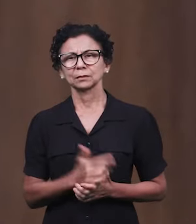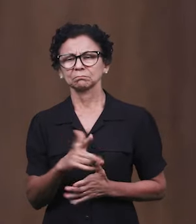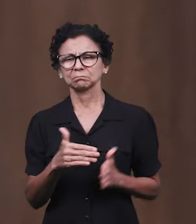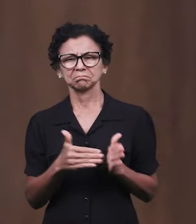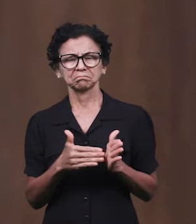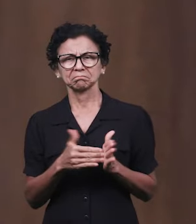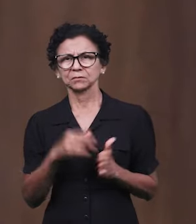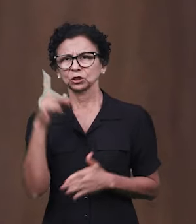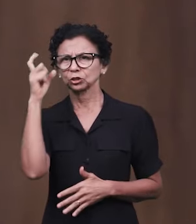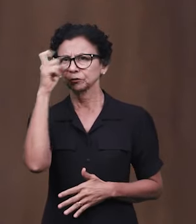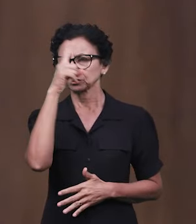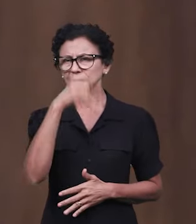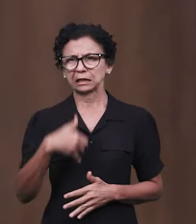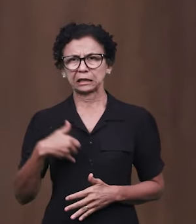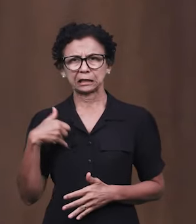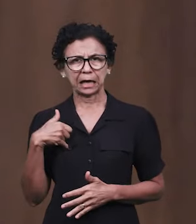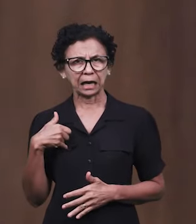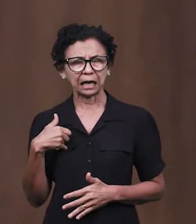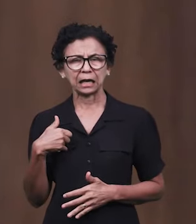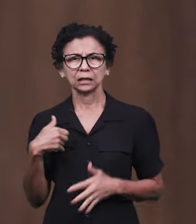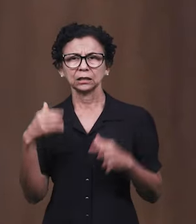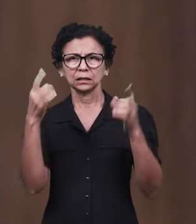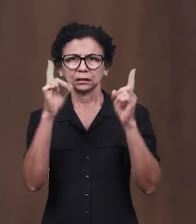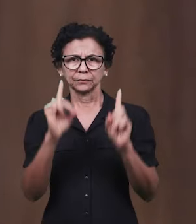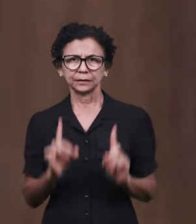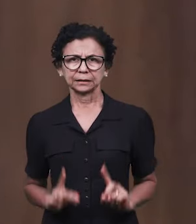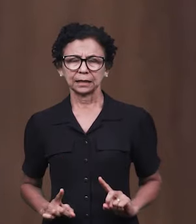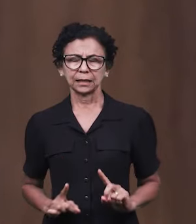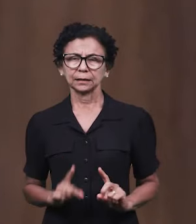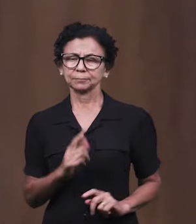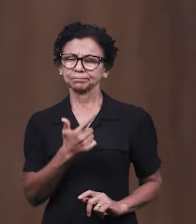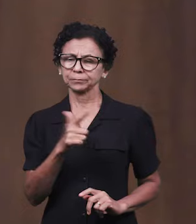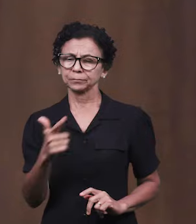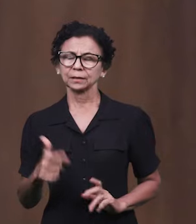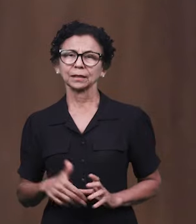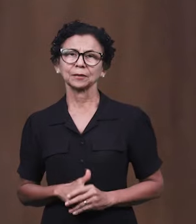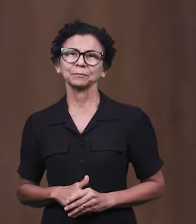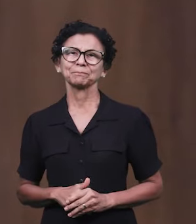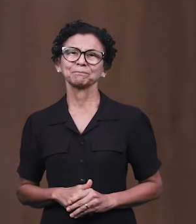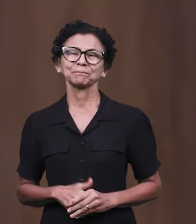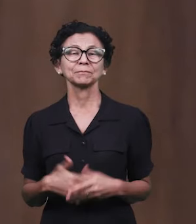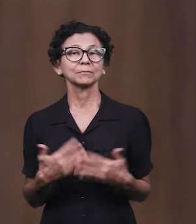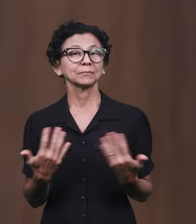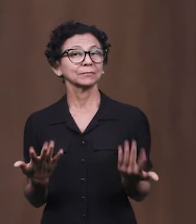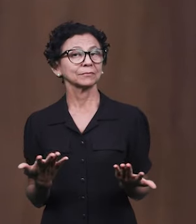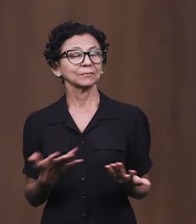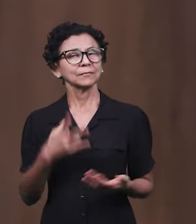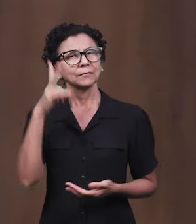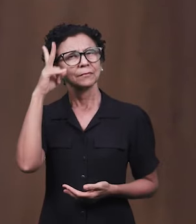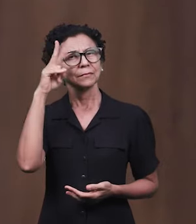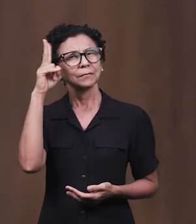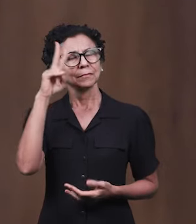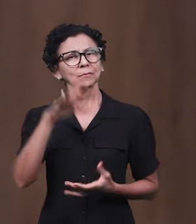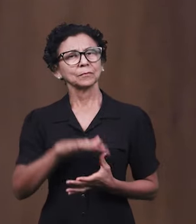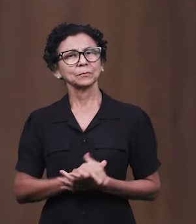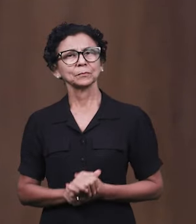escolhe. Nem deficiências, elas atingem a todos. Pensando nisso, nos lembramos dos